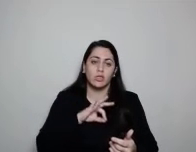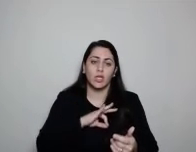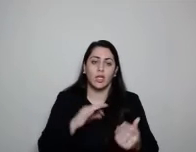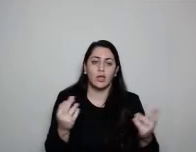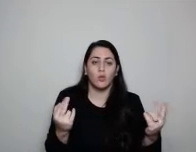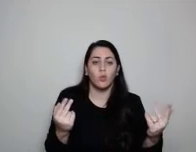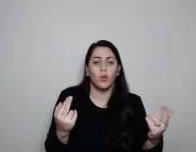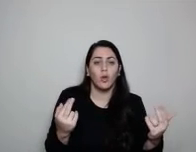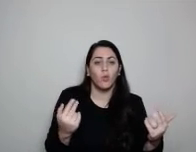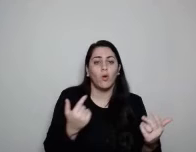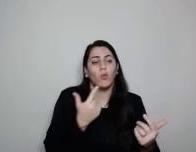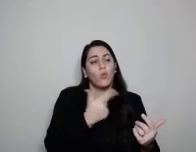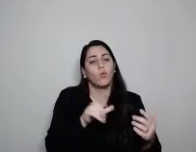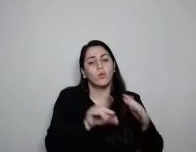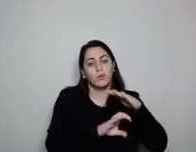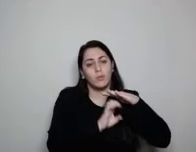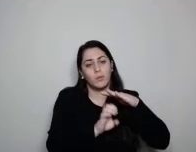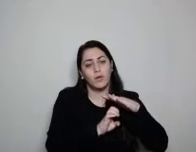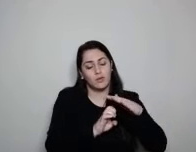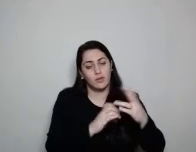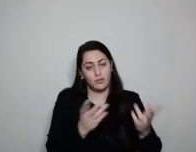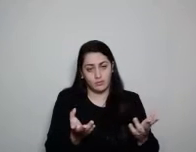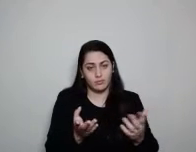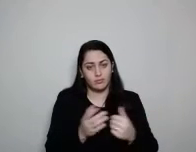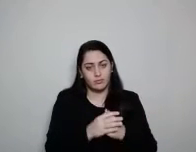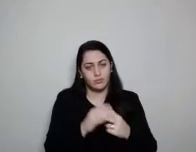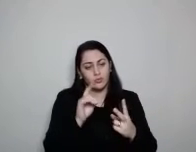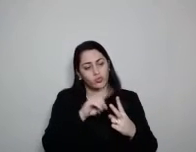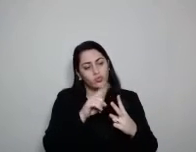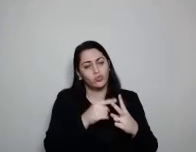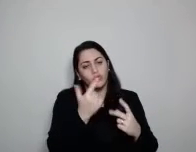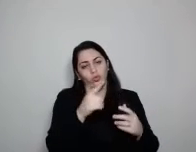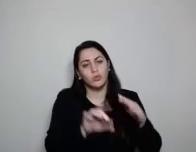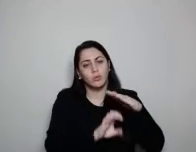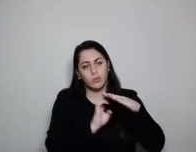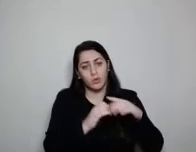duas empresas, porque essas empresas de fato